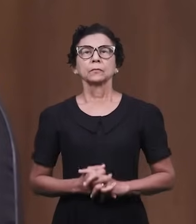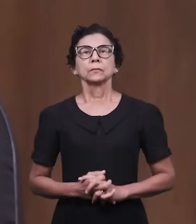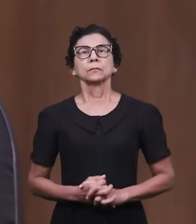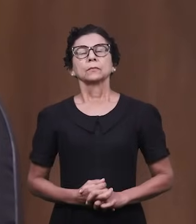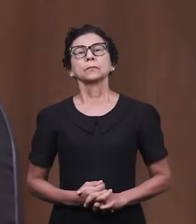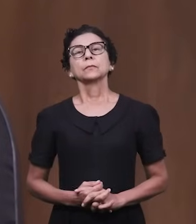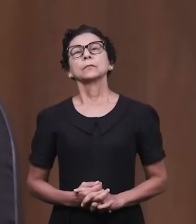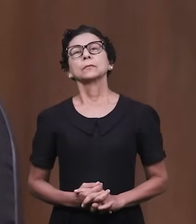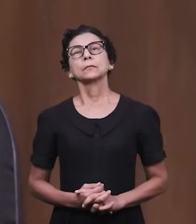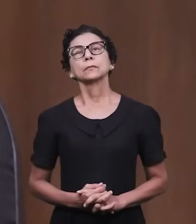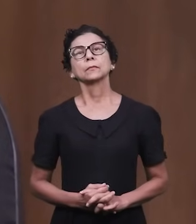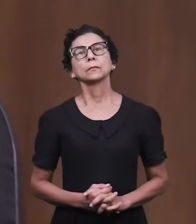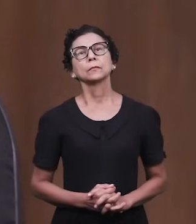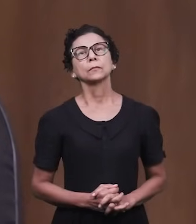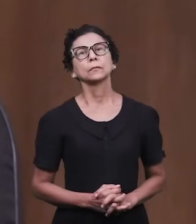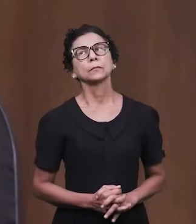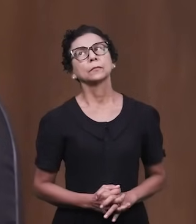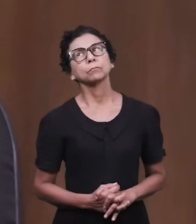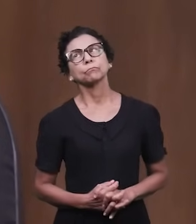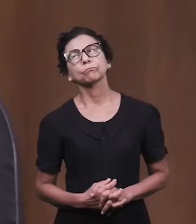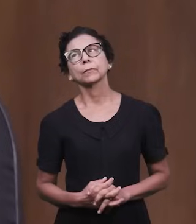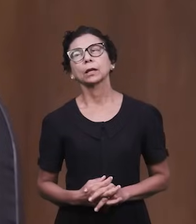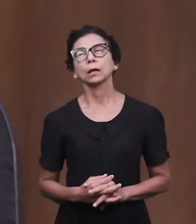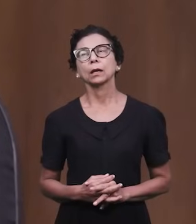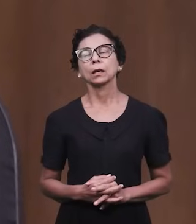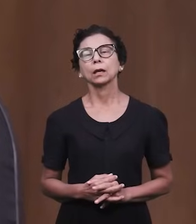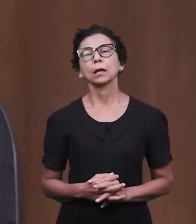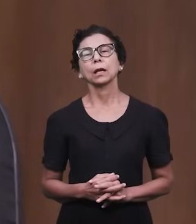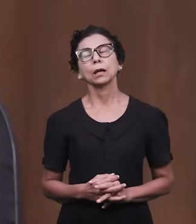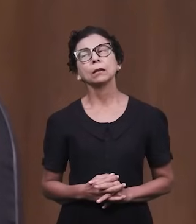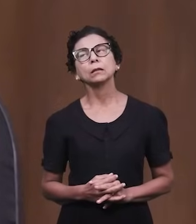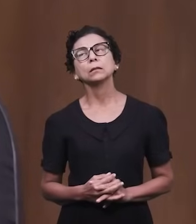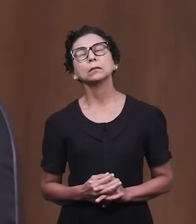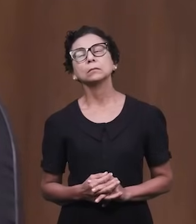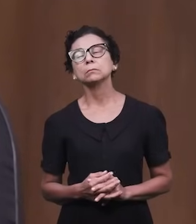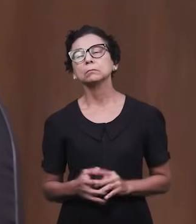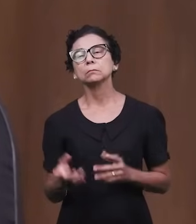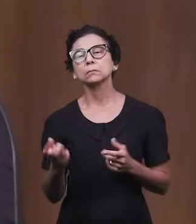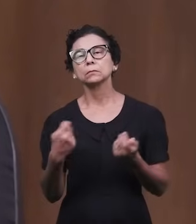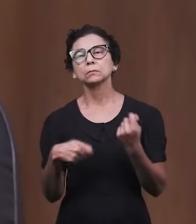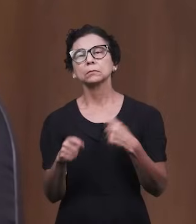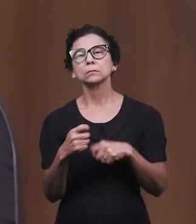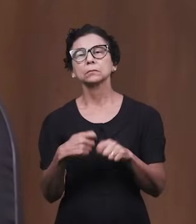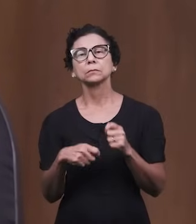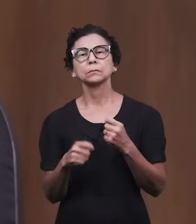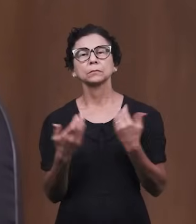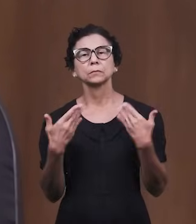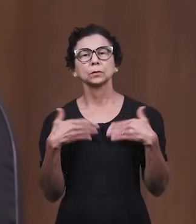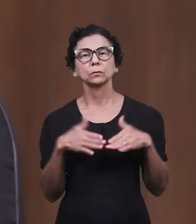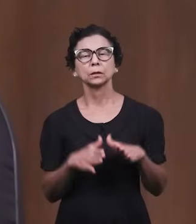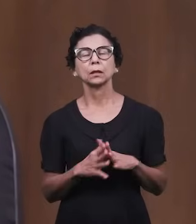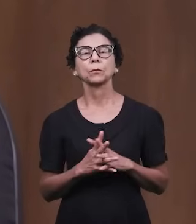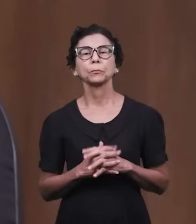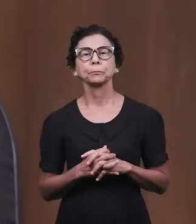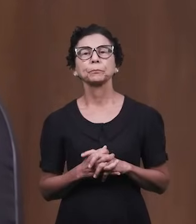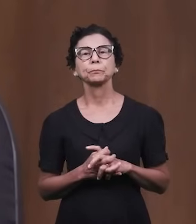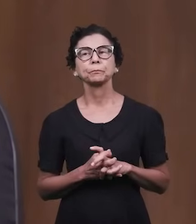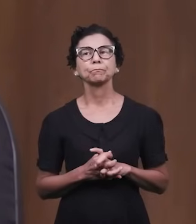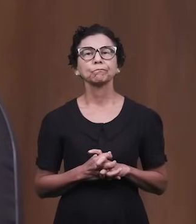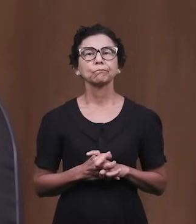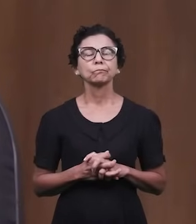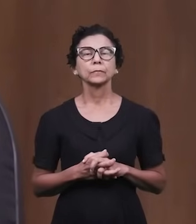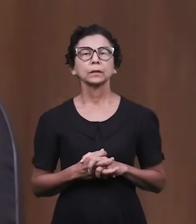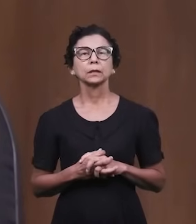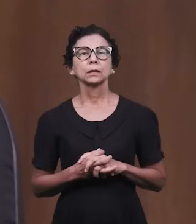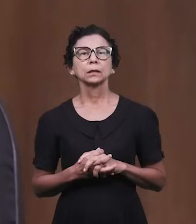que o lado assim da administração normal, natural, daquilo que as